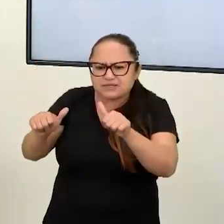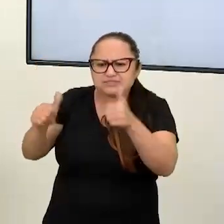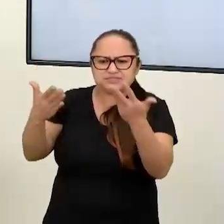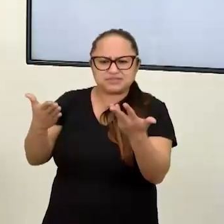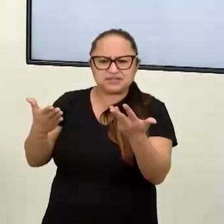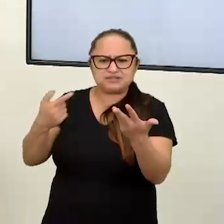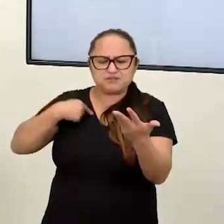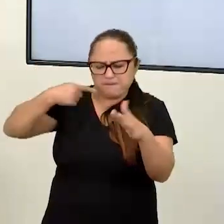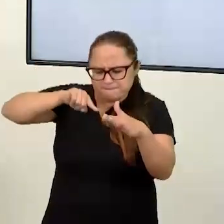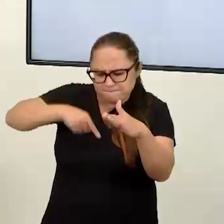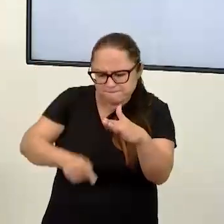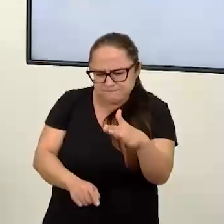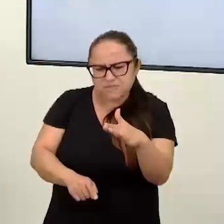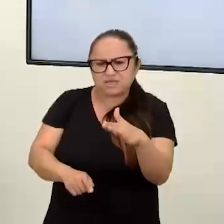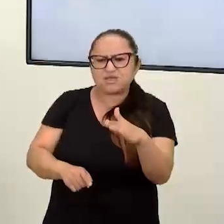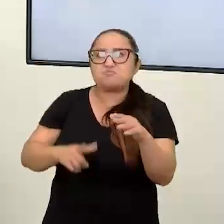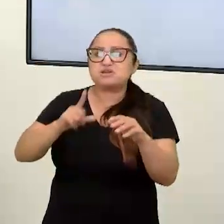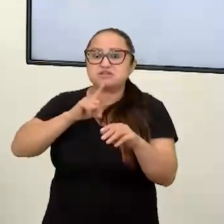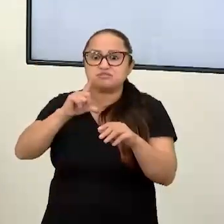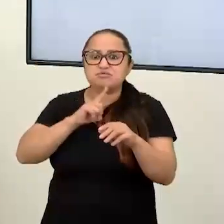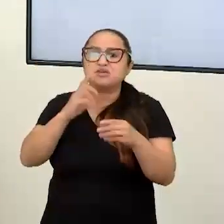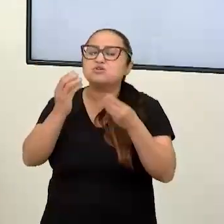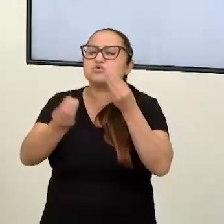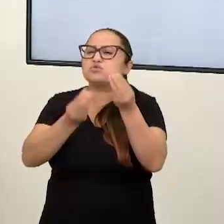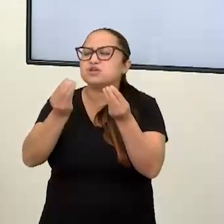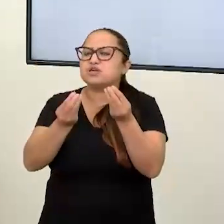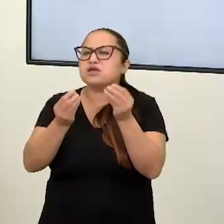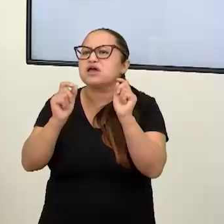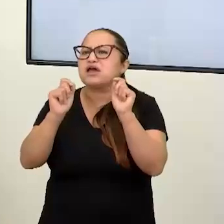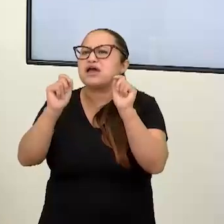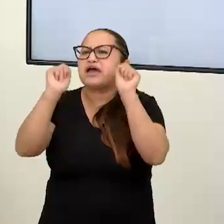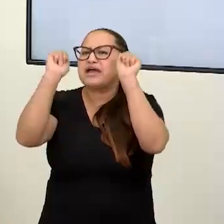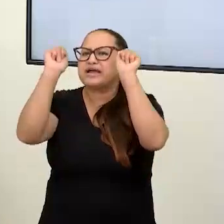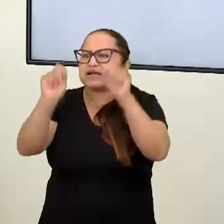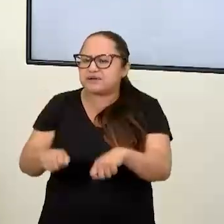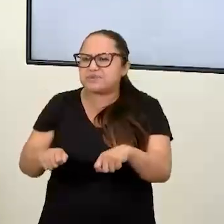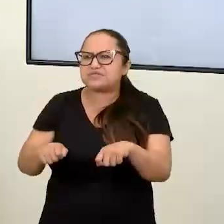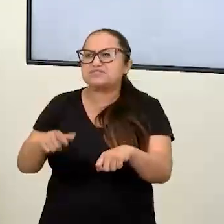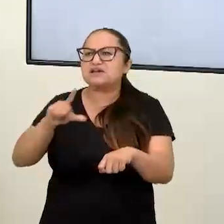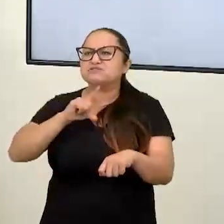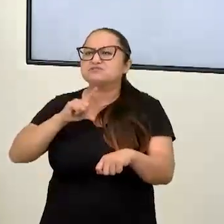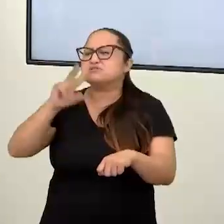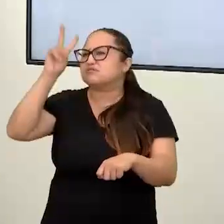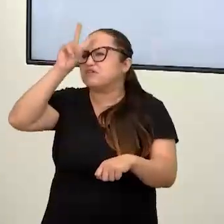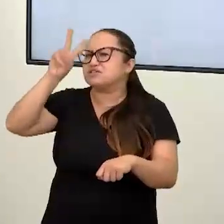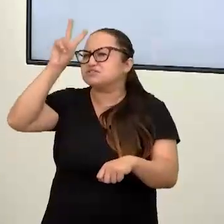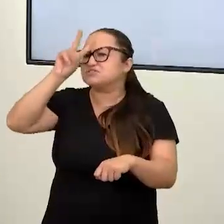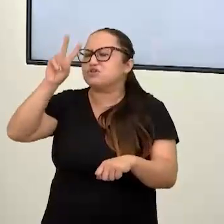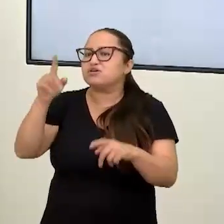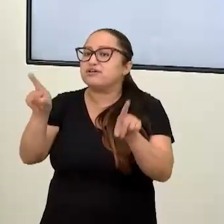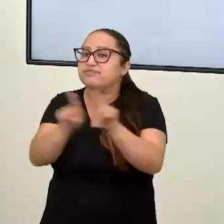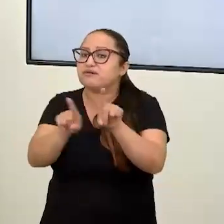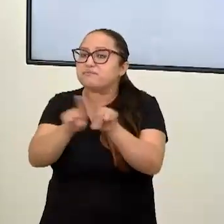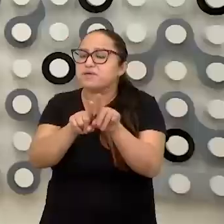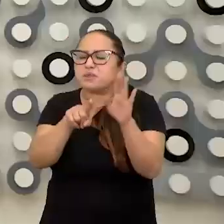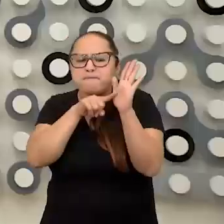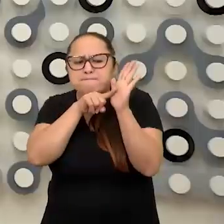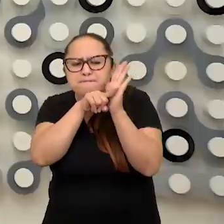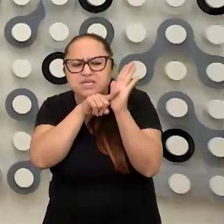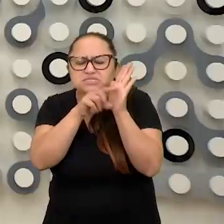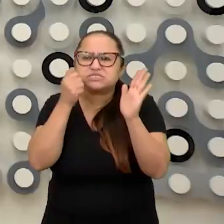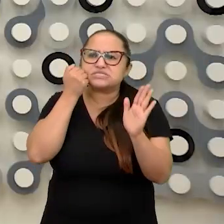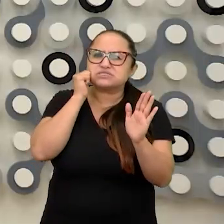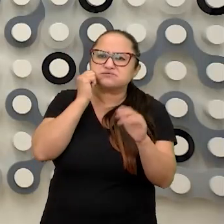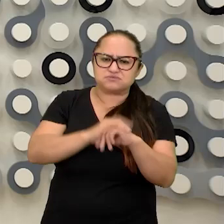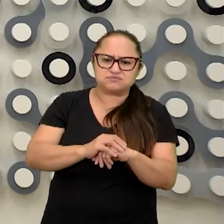que admita os princípios, né, esses princípios históricos e científicos. Né? Pois é, né? Então, uma